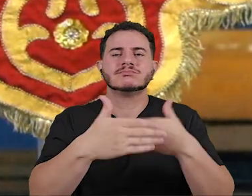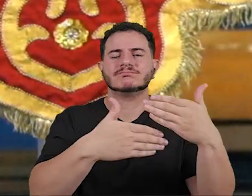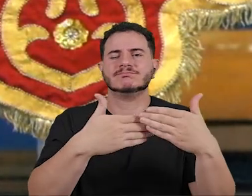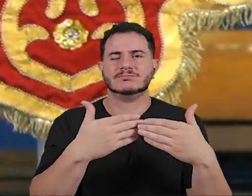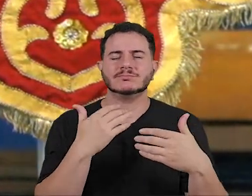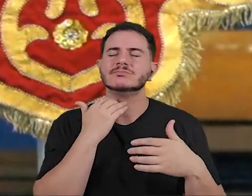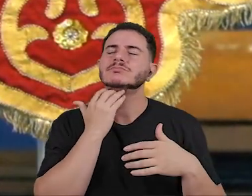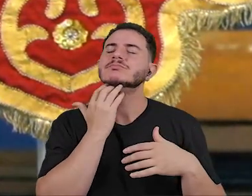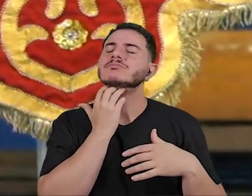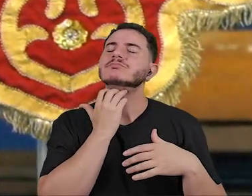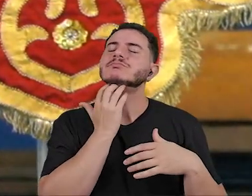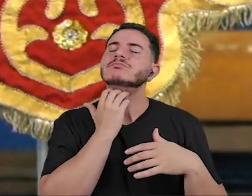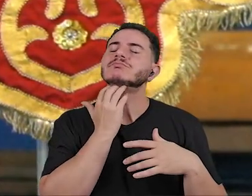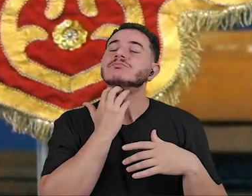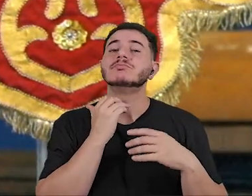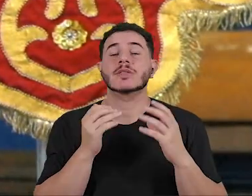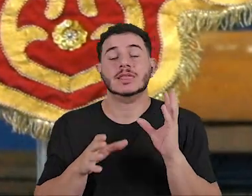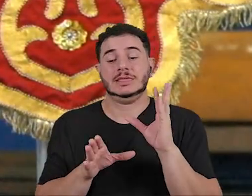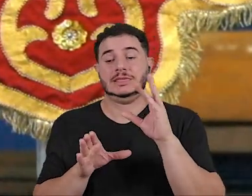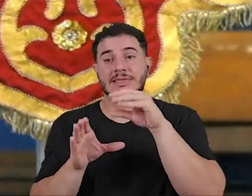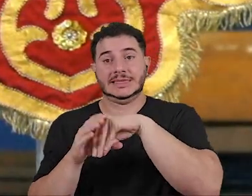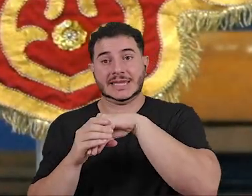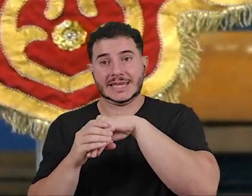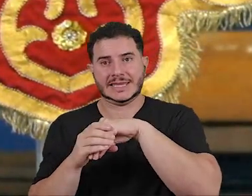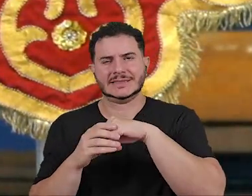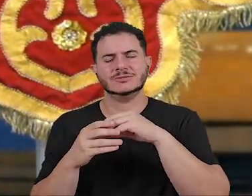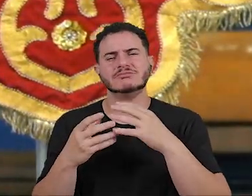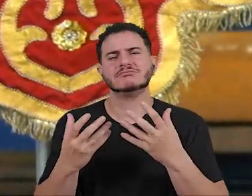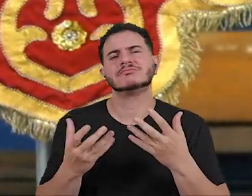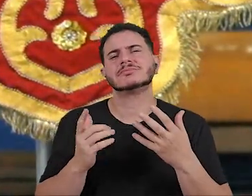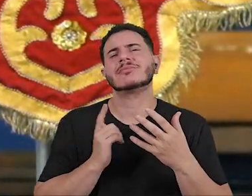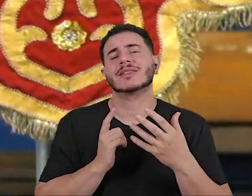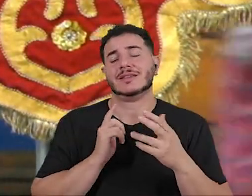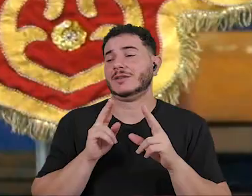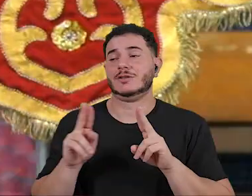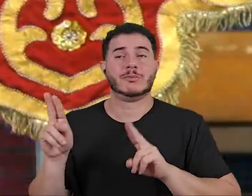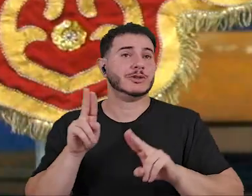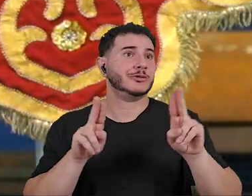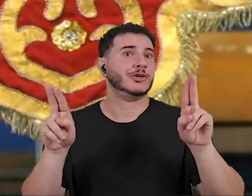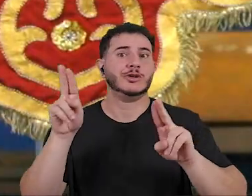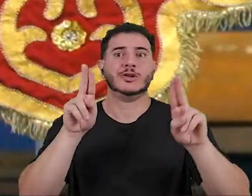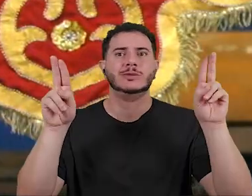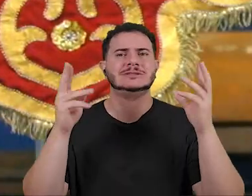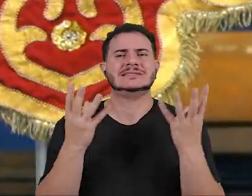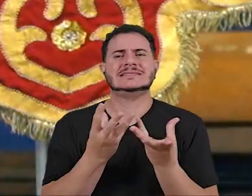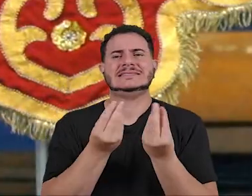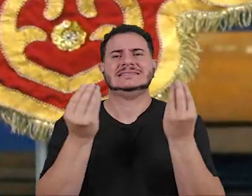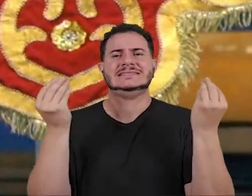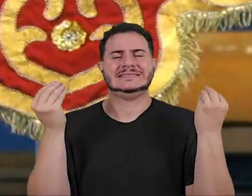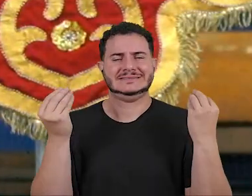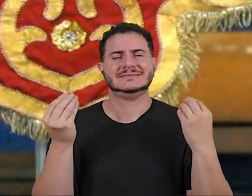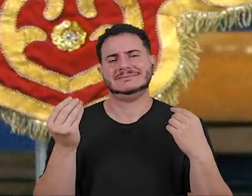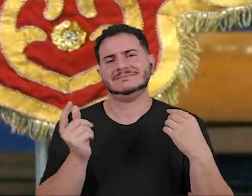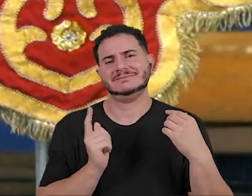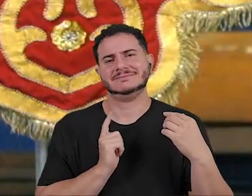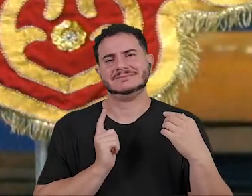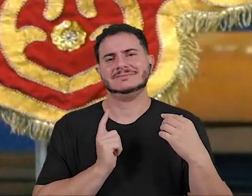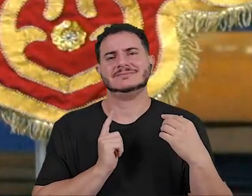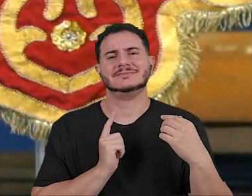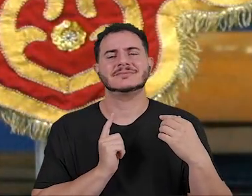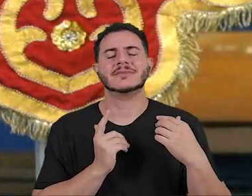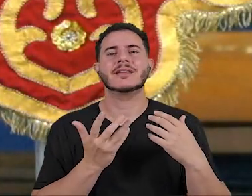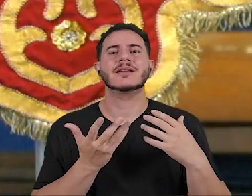transmigração, enfim, tem tanto nome, né, em relação a essa passagem, né? Passagem não, esse tráfico,